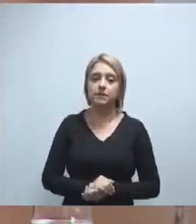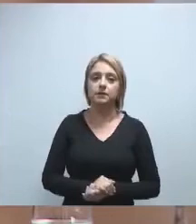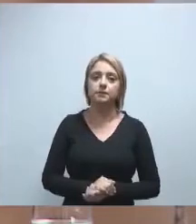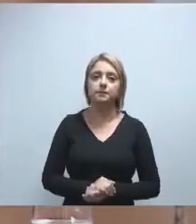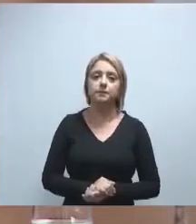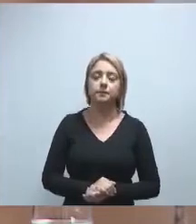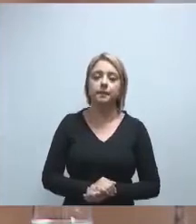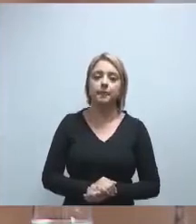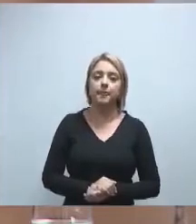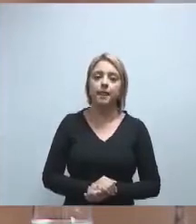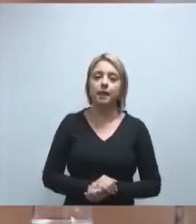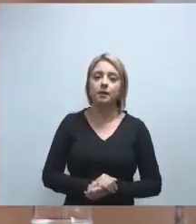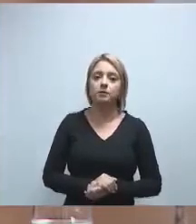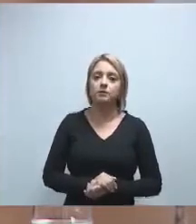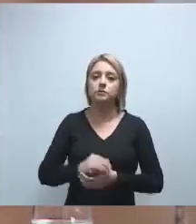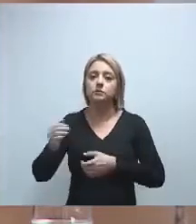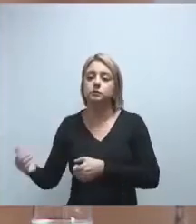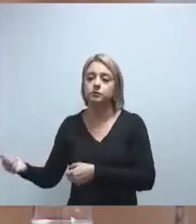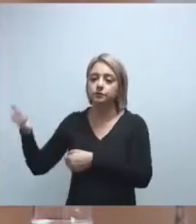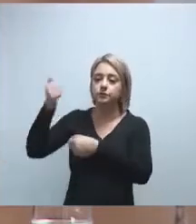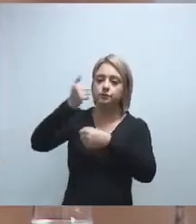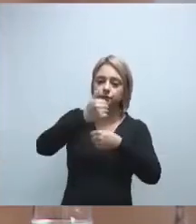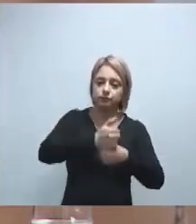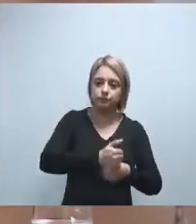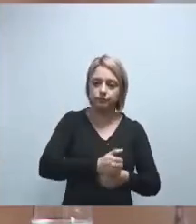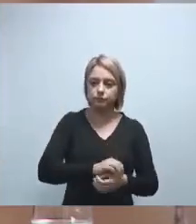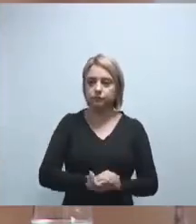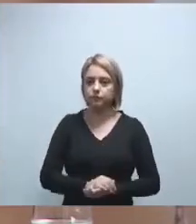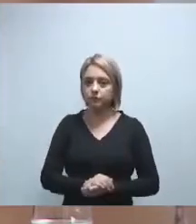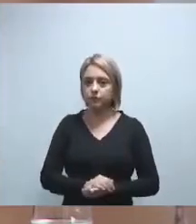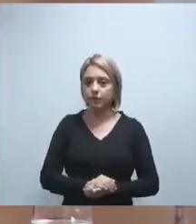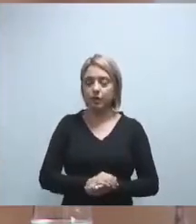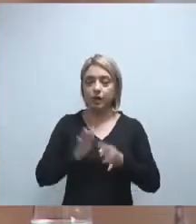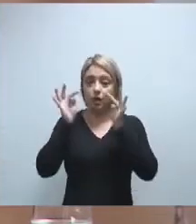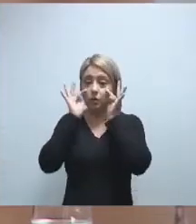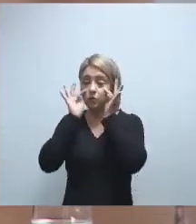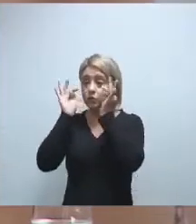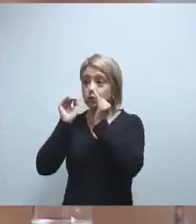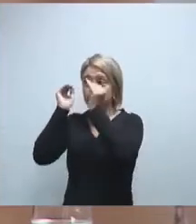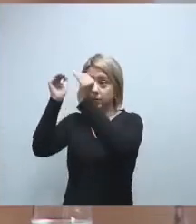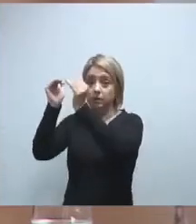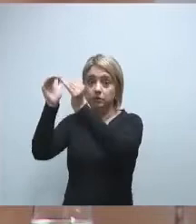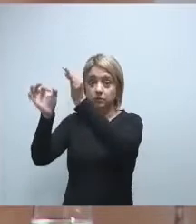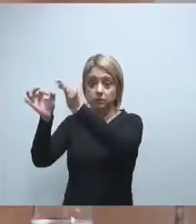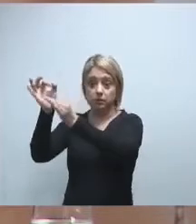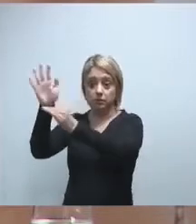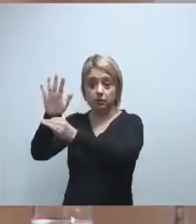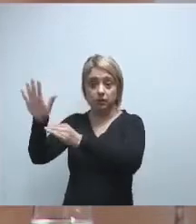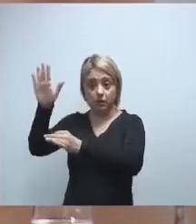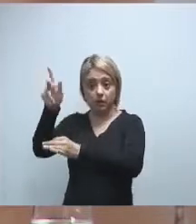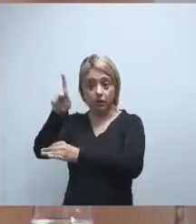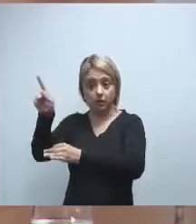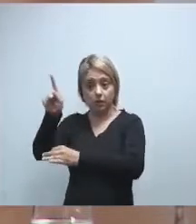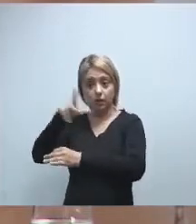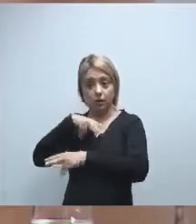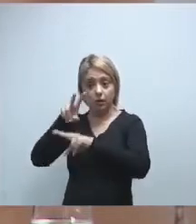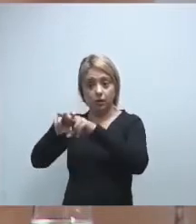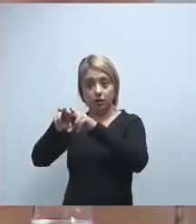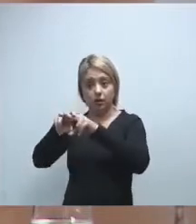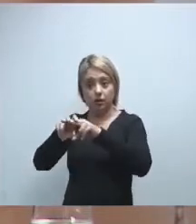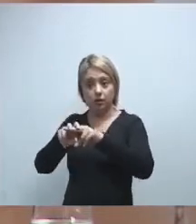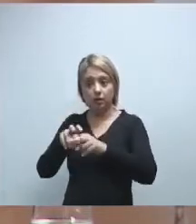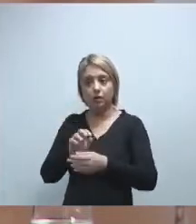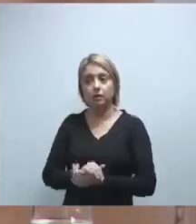e substituí lo no supremo tribunal federal onde o procurador geral tem o assunto